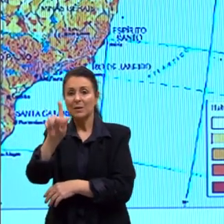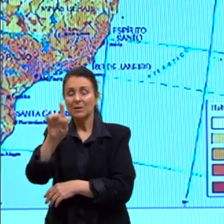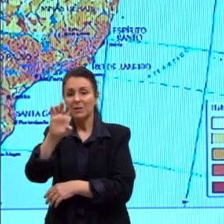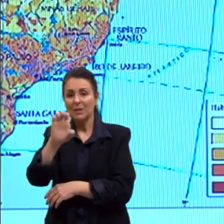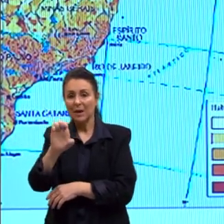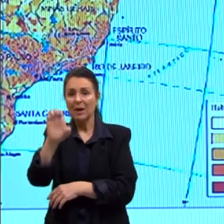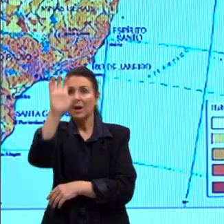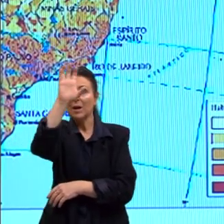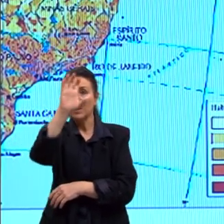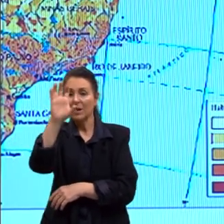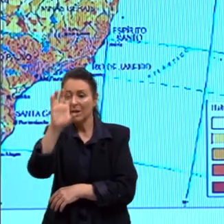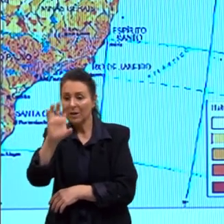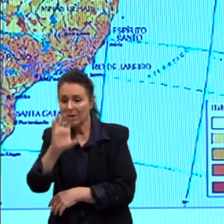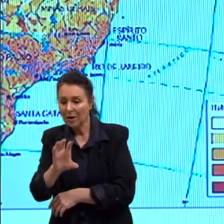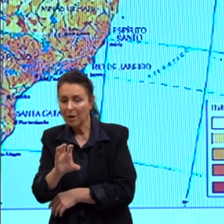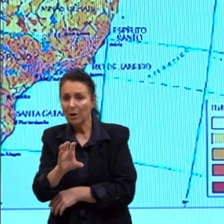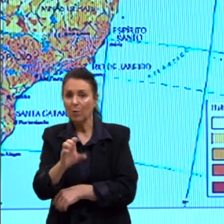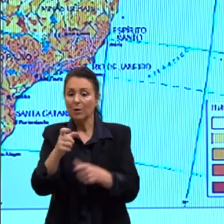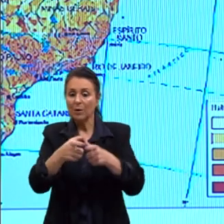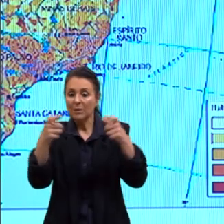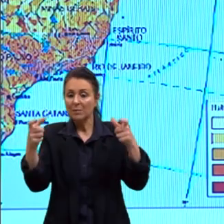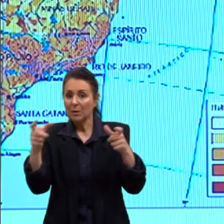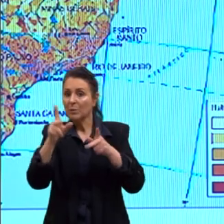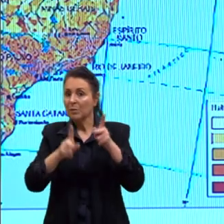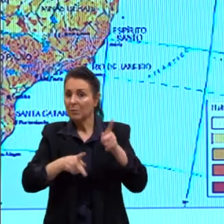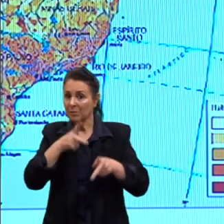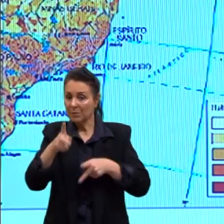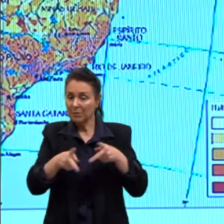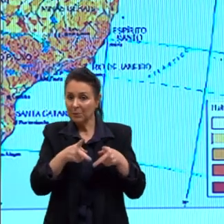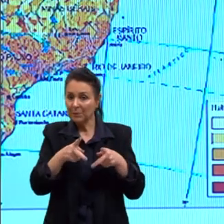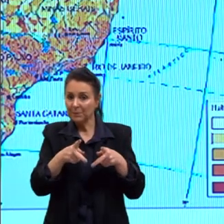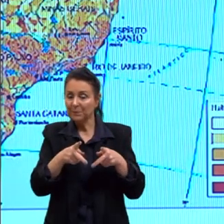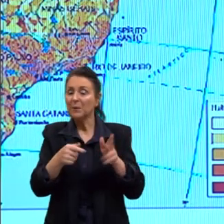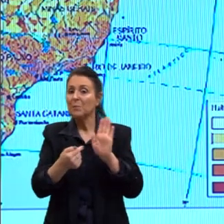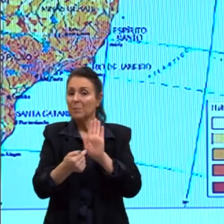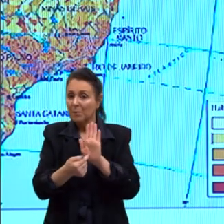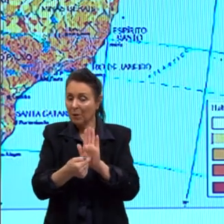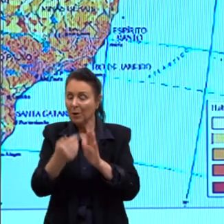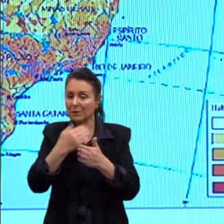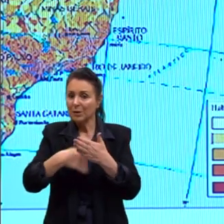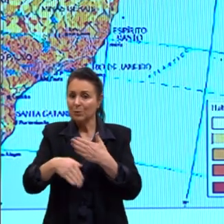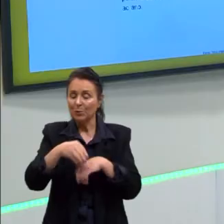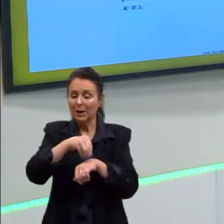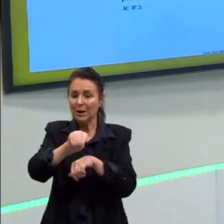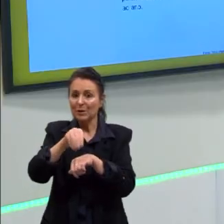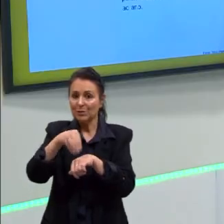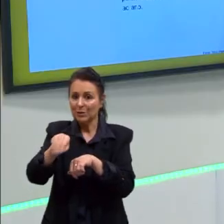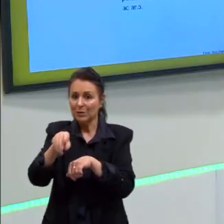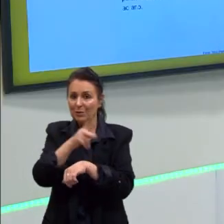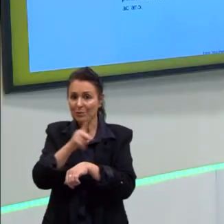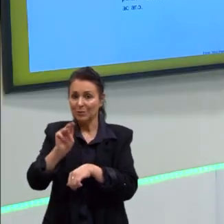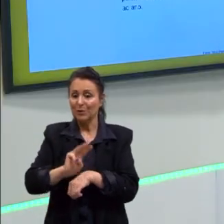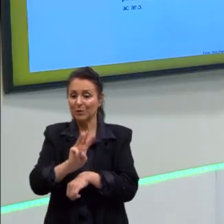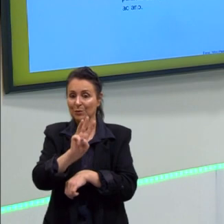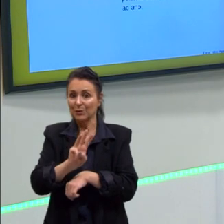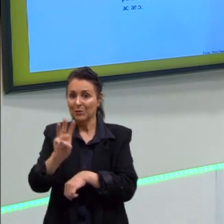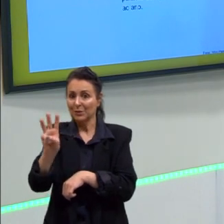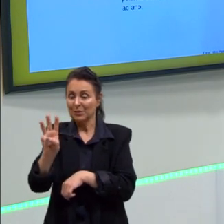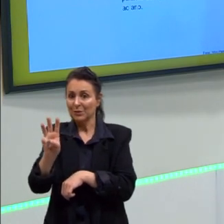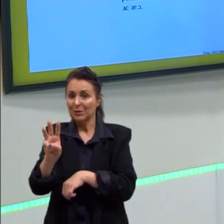regiões o crescimento populacional entre outras coisas tá então esse é essa minha dica Então desse site aí